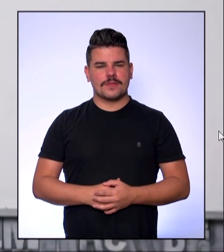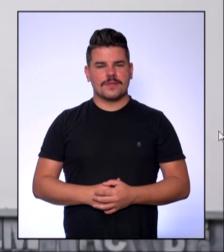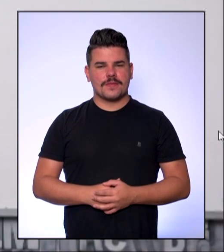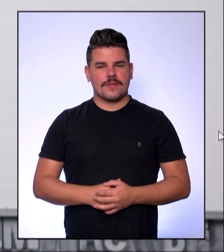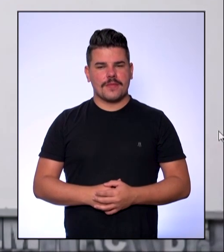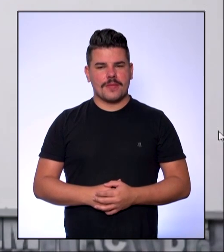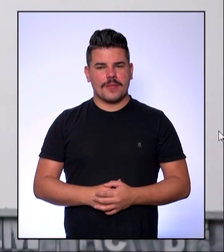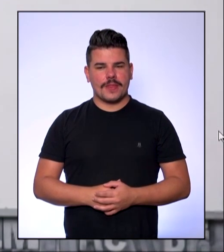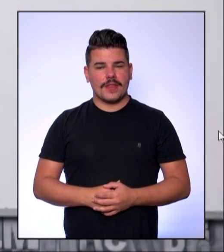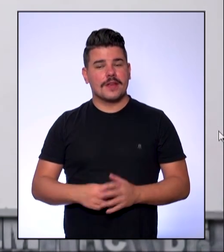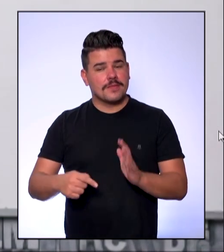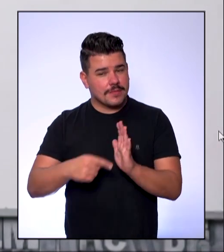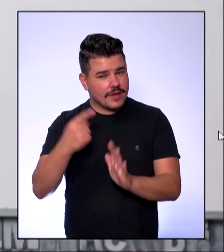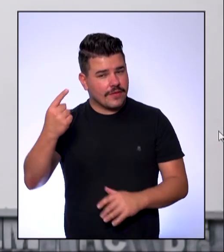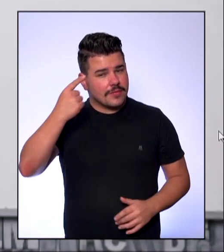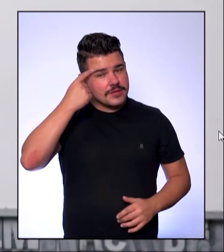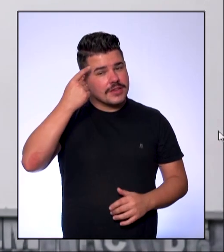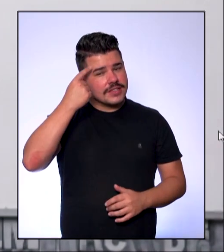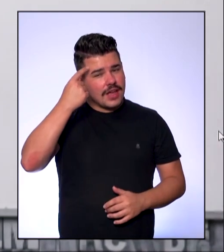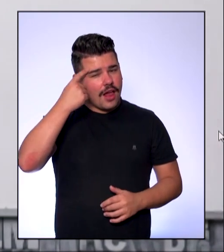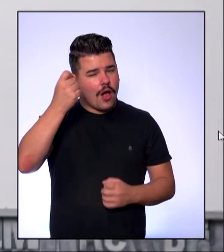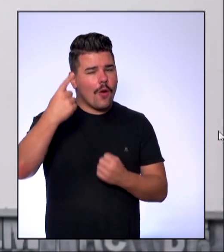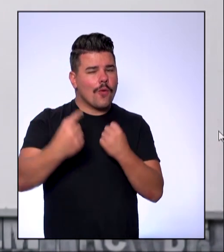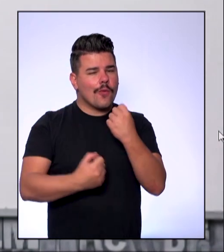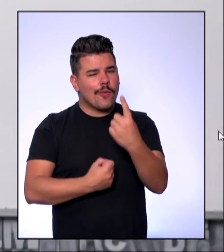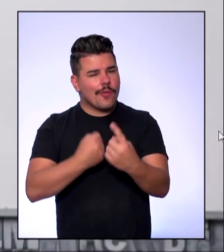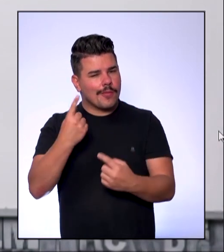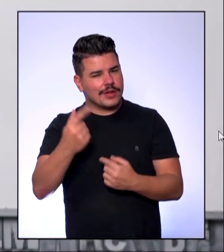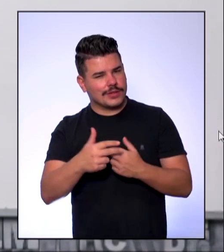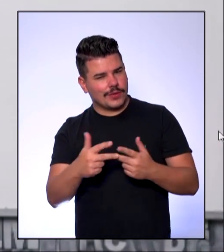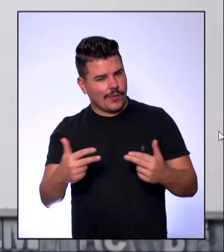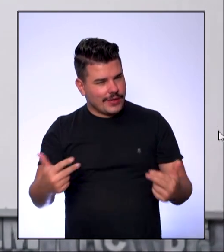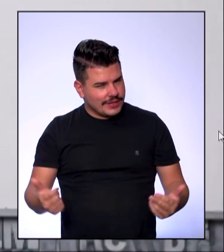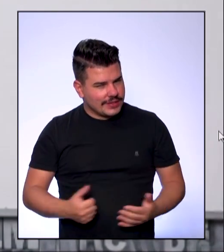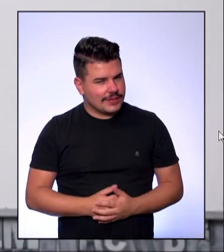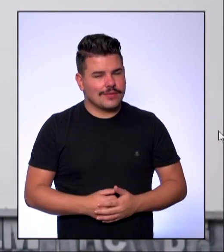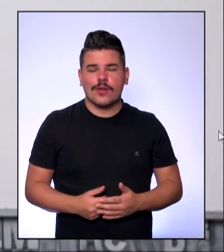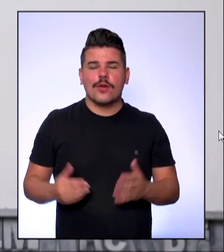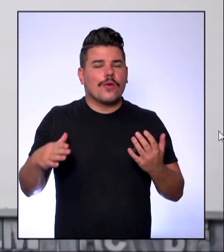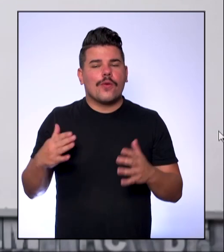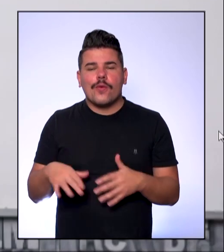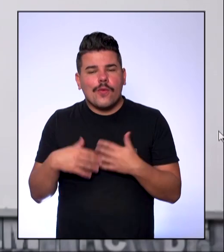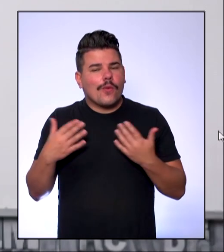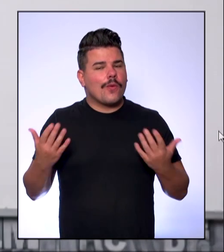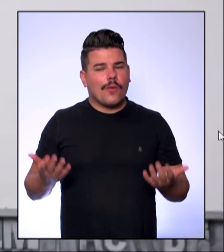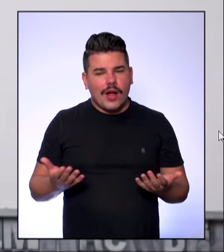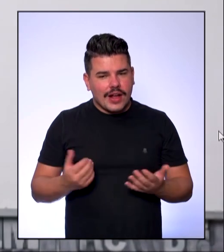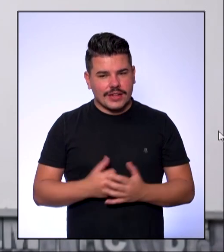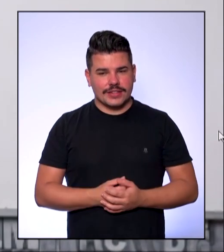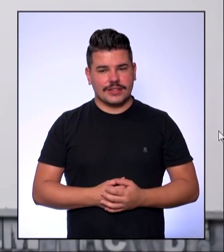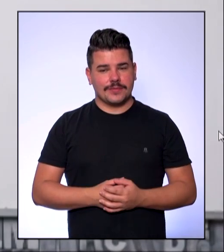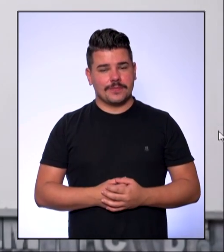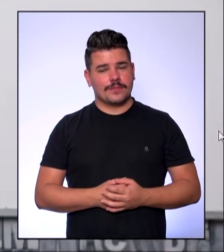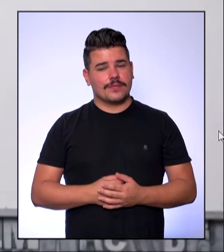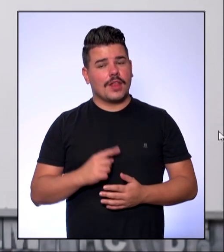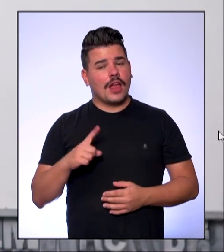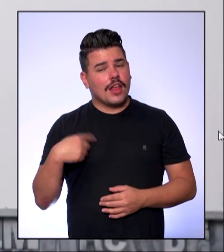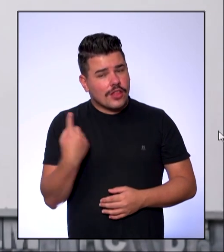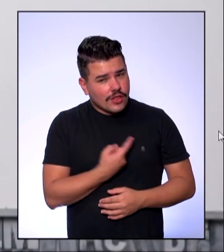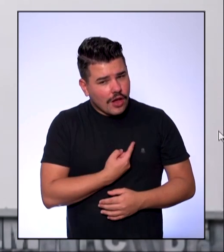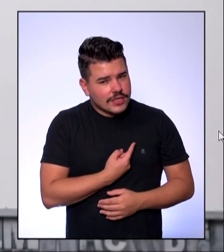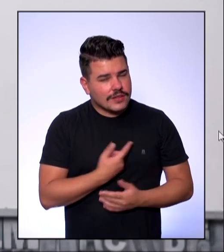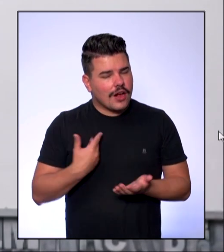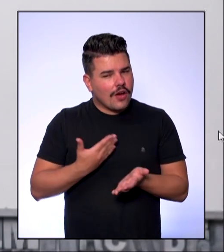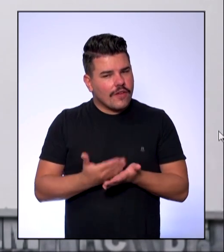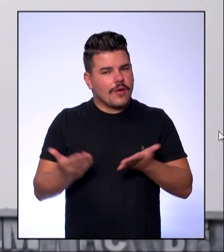Primeiramente, vamos pensar em algumas coisas. Quais coisas? Nós vamos começar